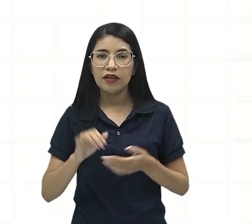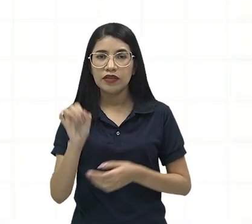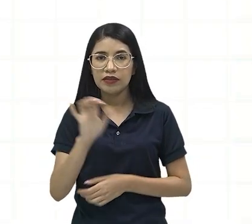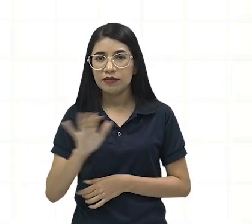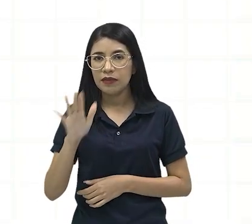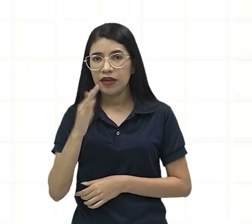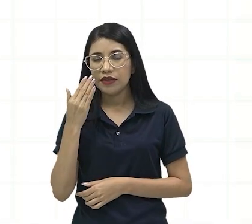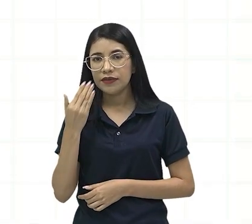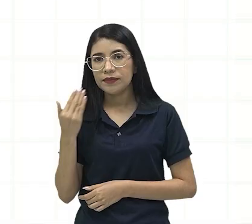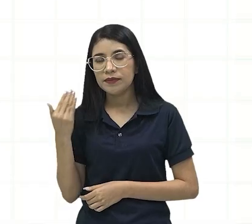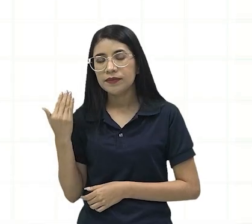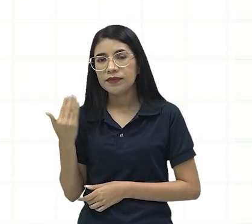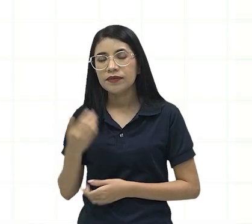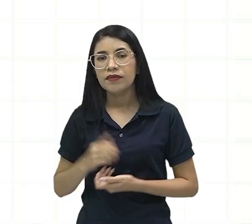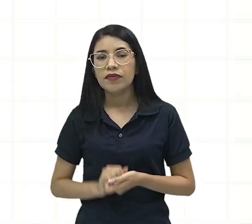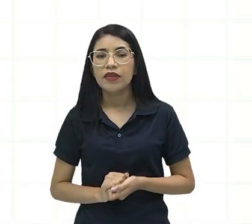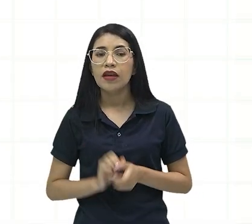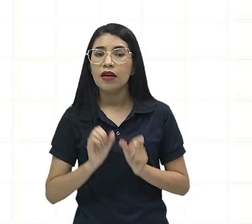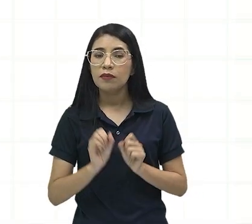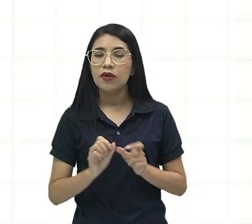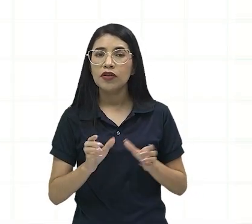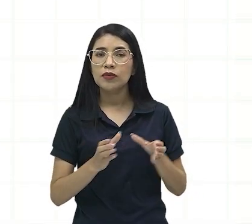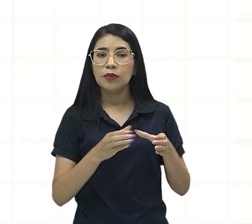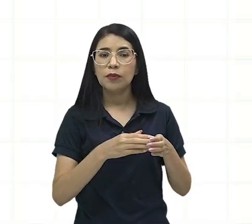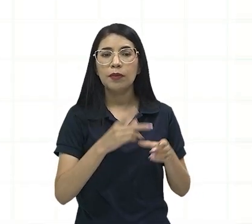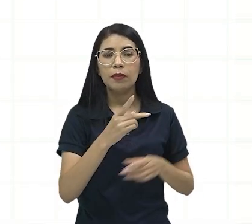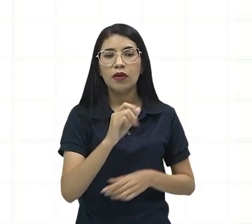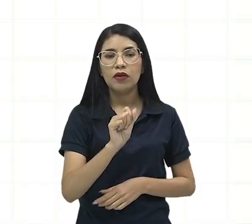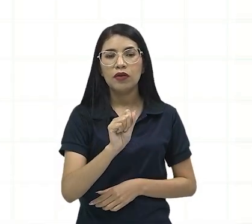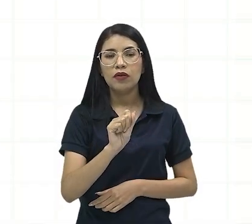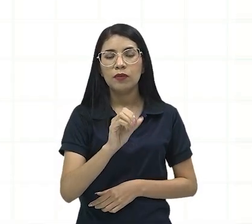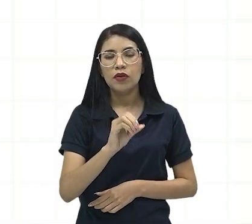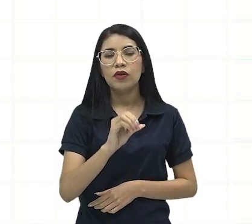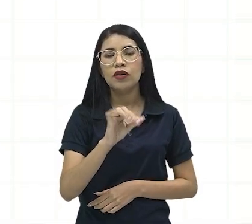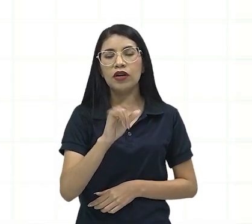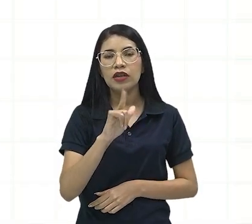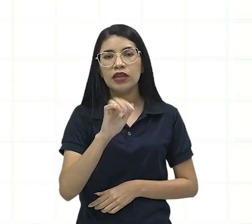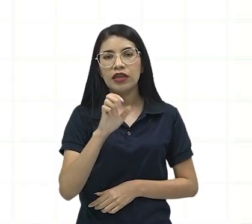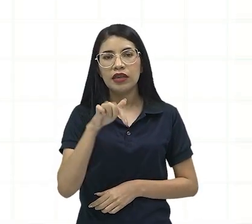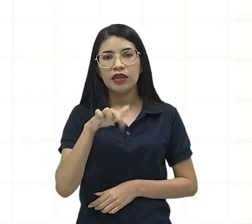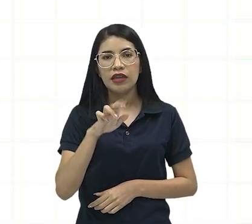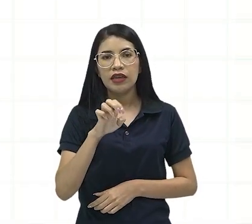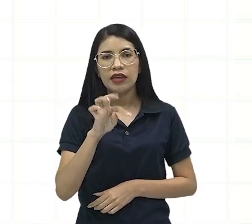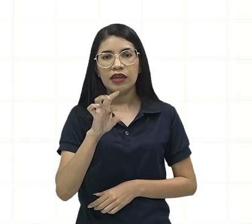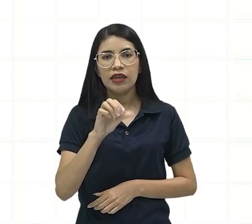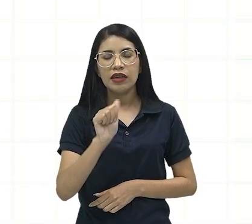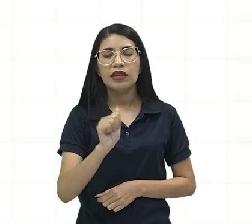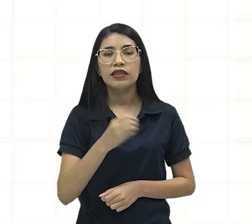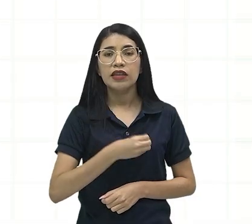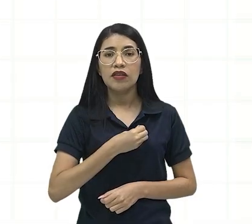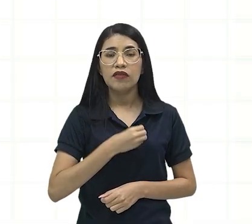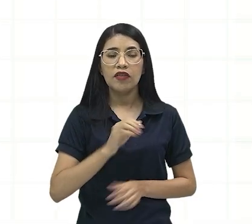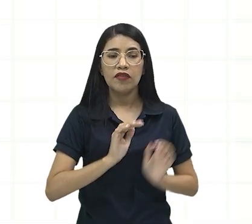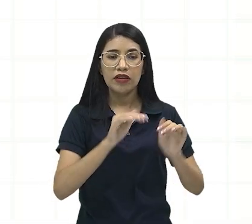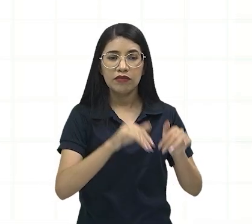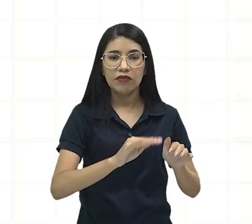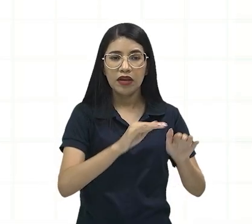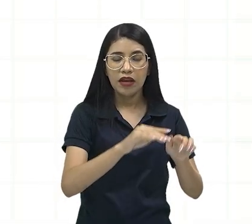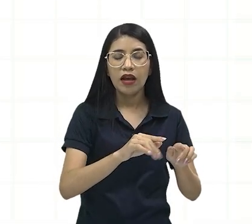ó, eles podem ser do grupo dos poliquetas, são marinhos, vivem